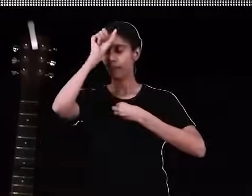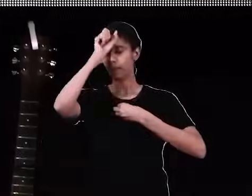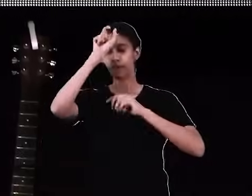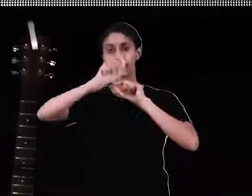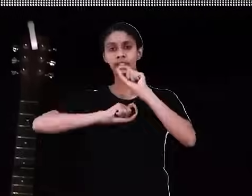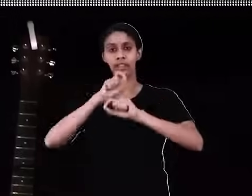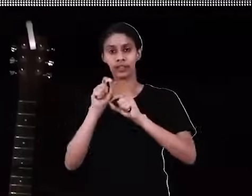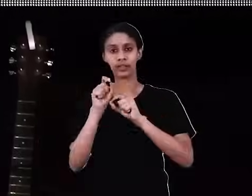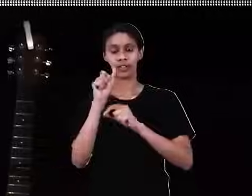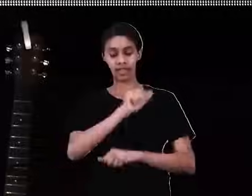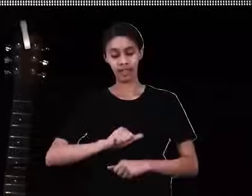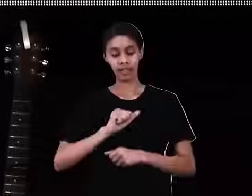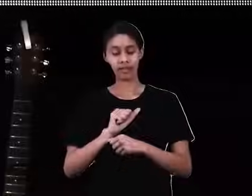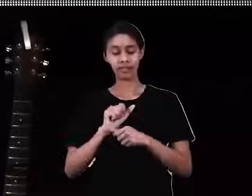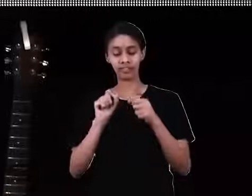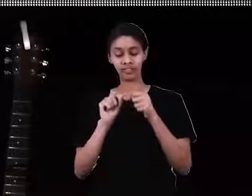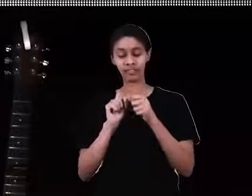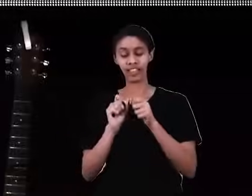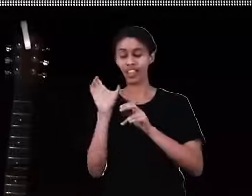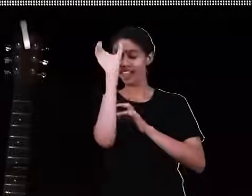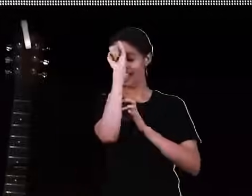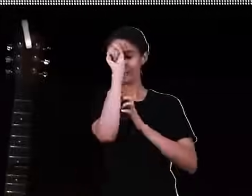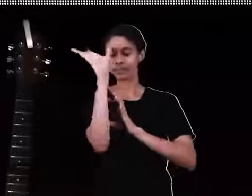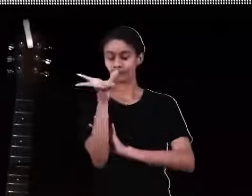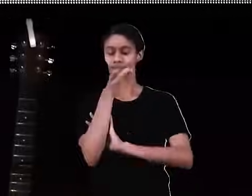ensinou. A arte de aprender a engolir o que você quer falar.